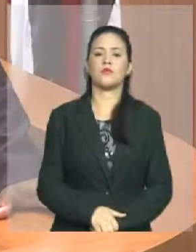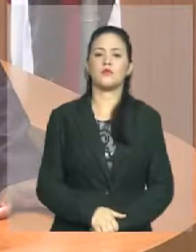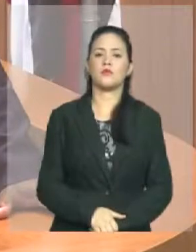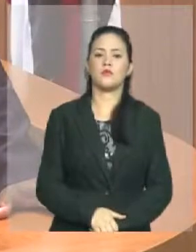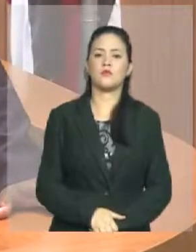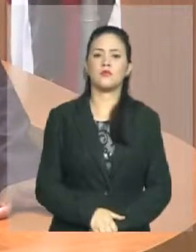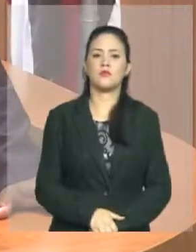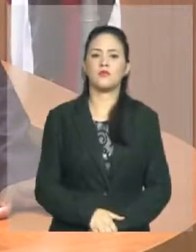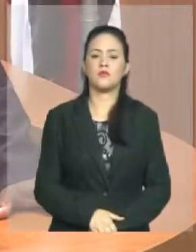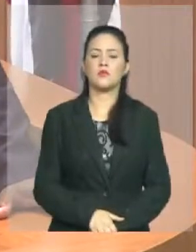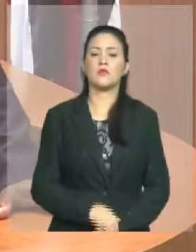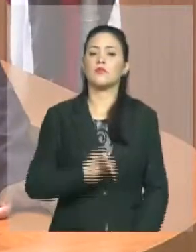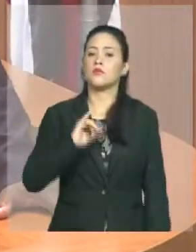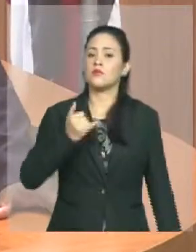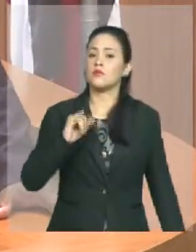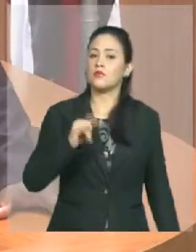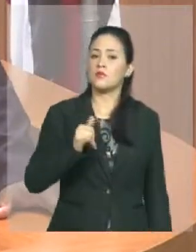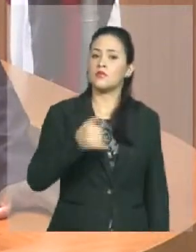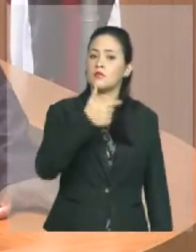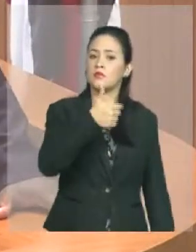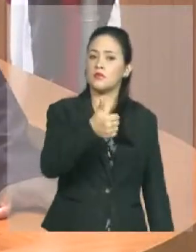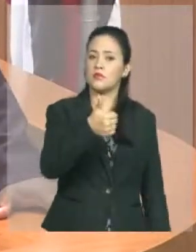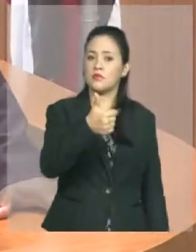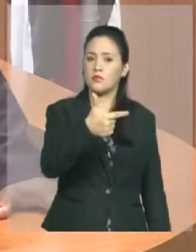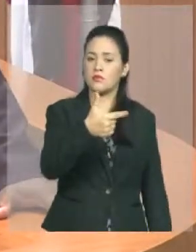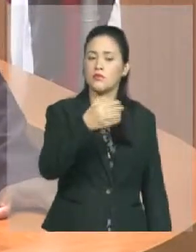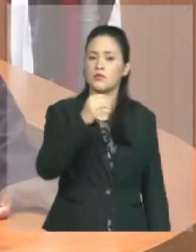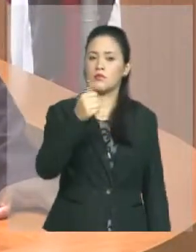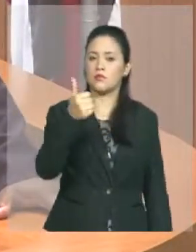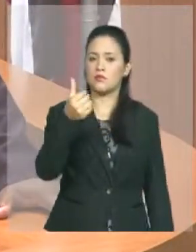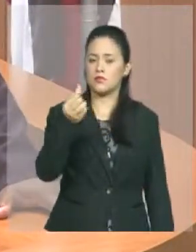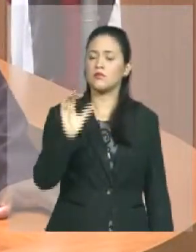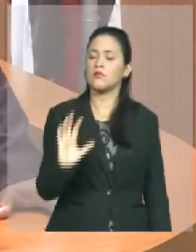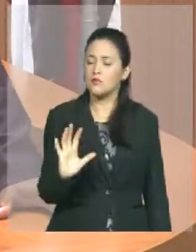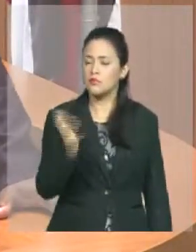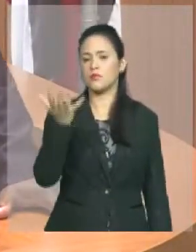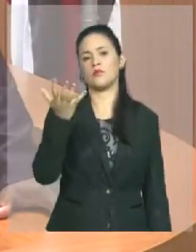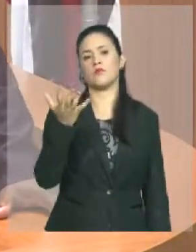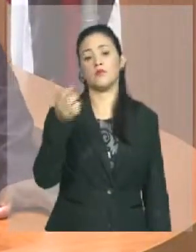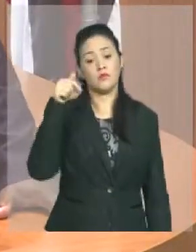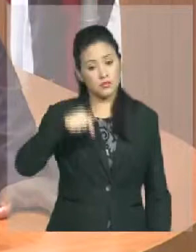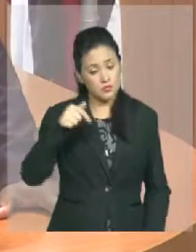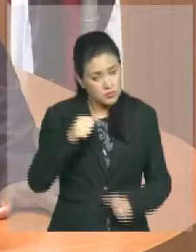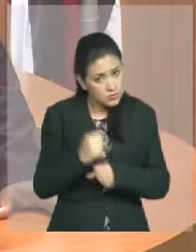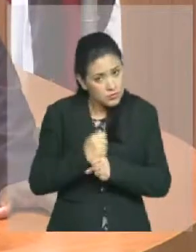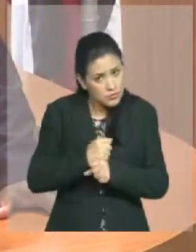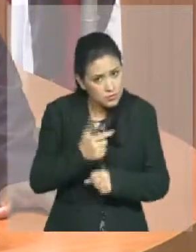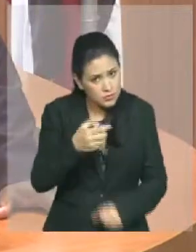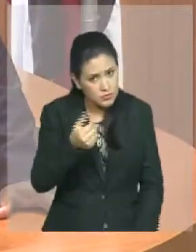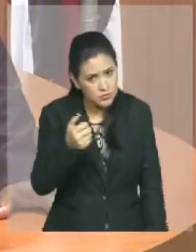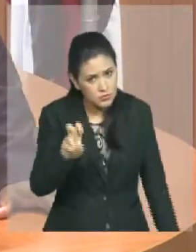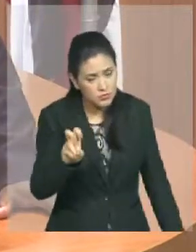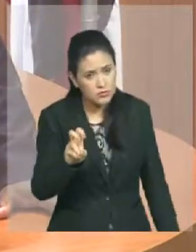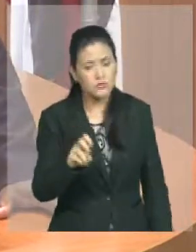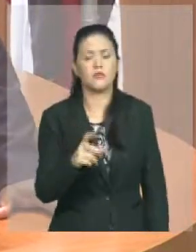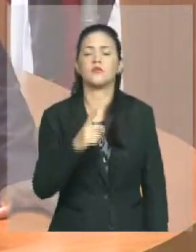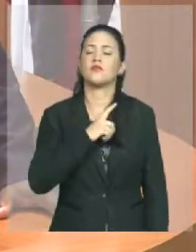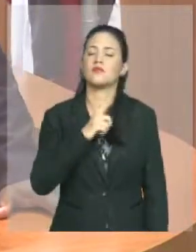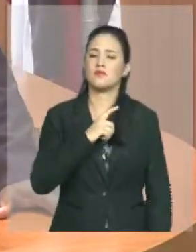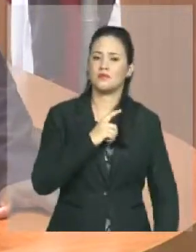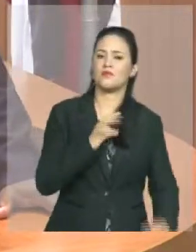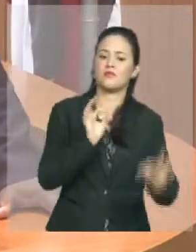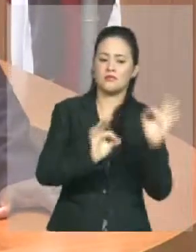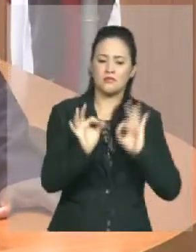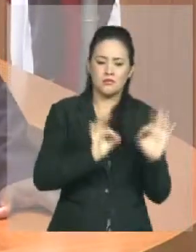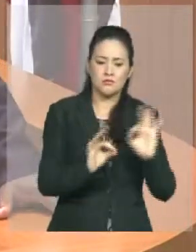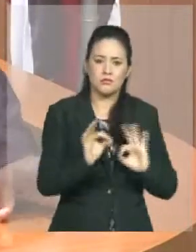este ano nós teremos uma grande liberdade, que é a reestruturação da lei de organização básica da